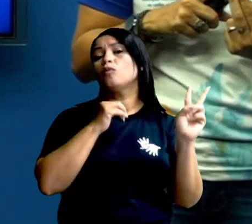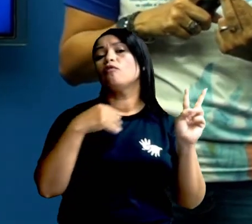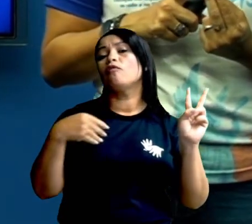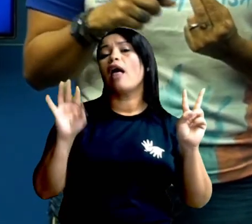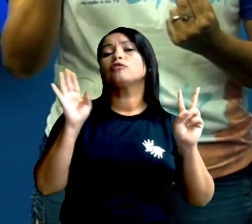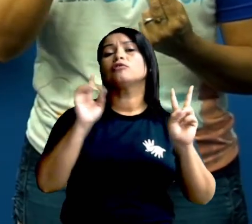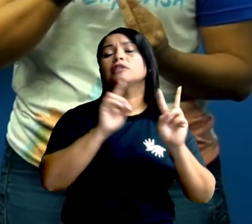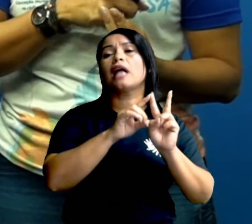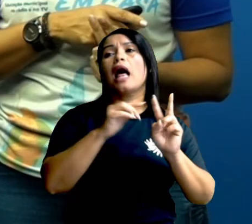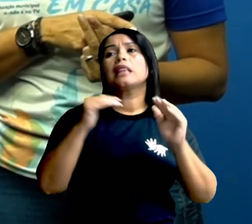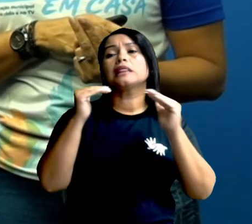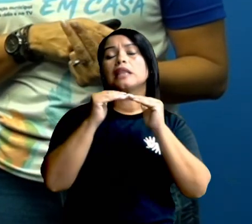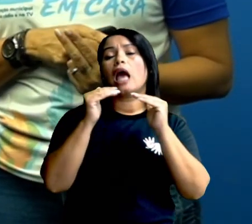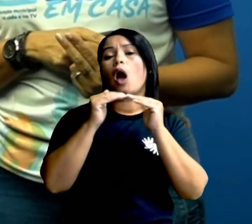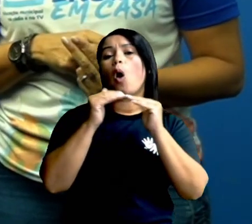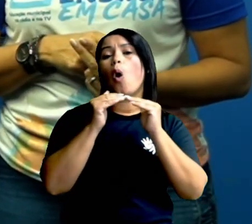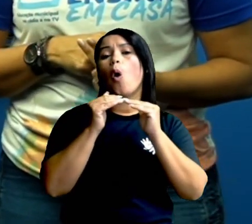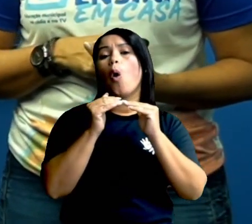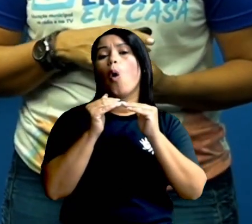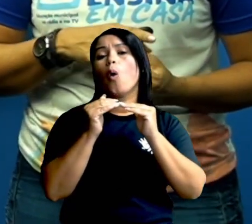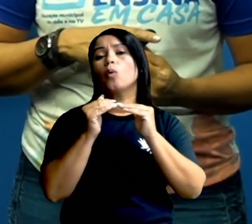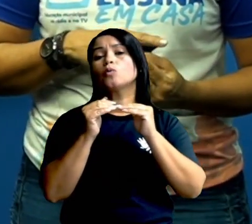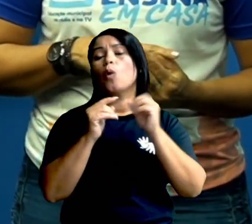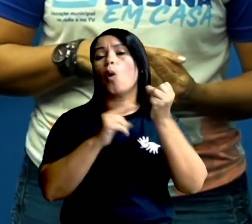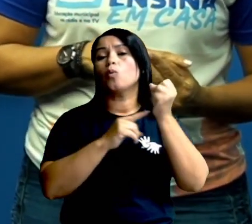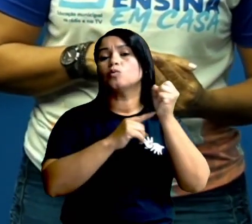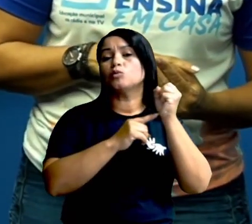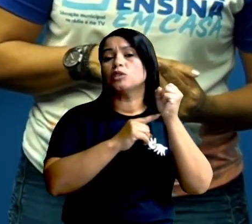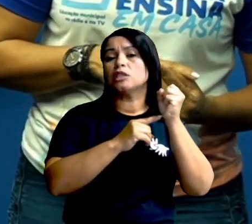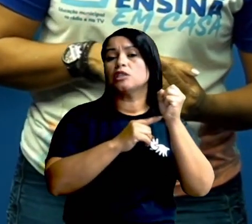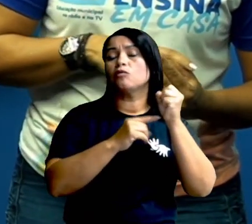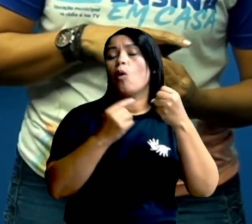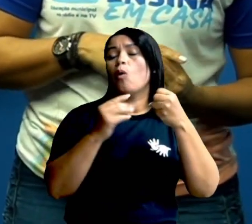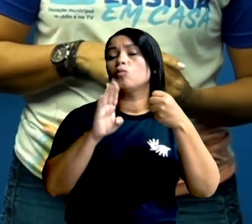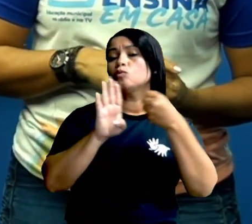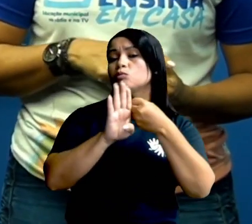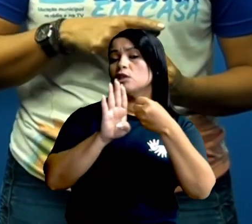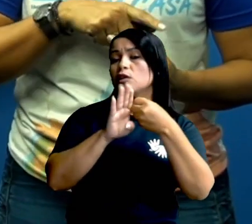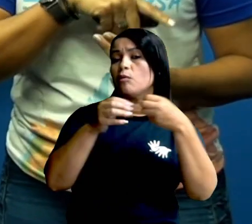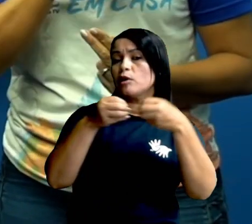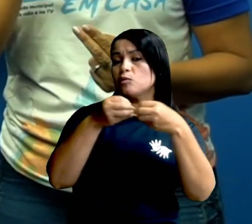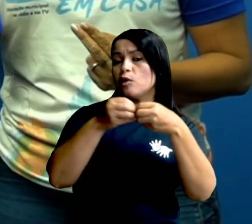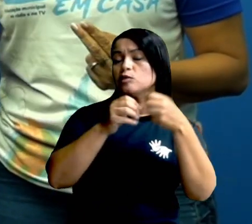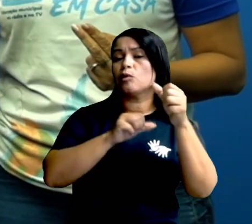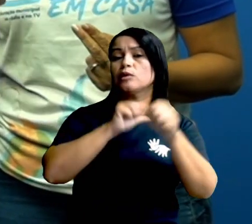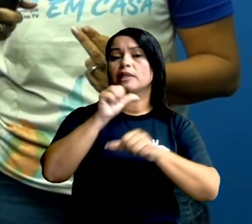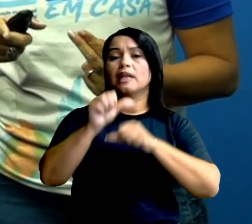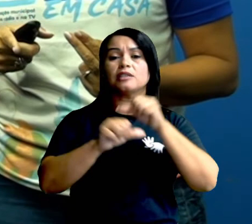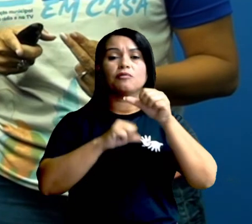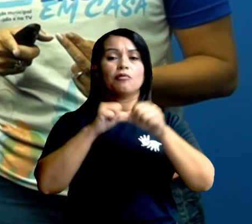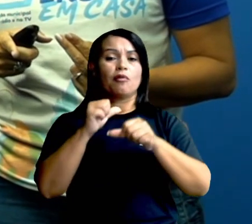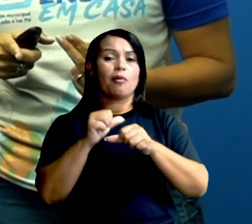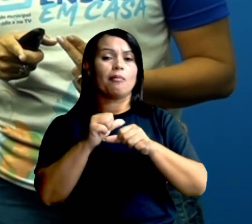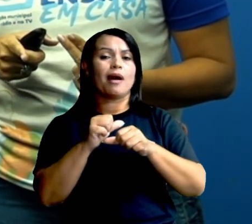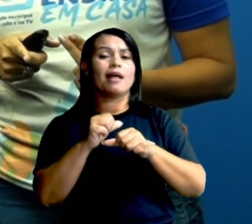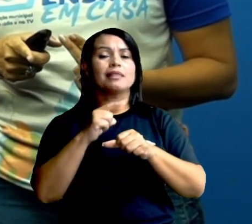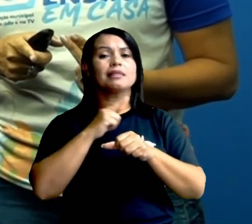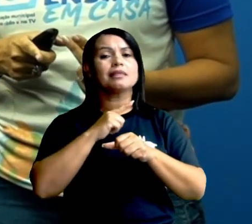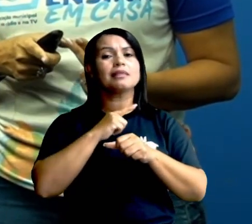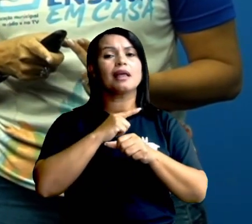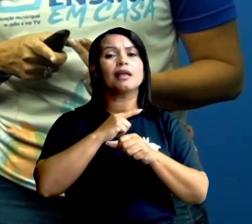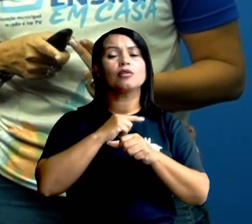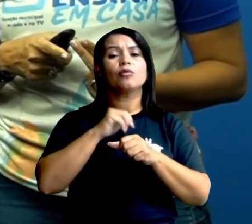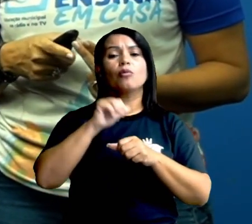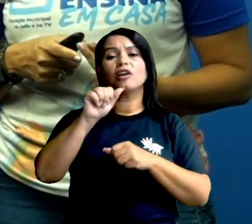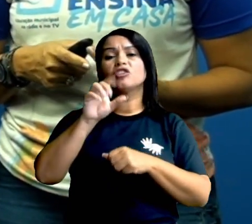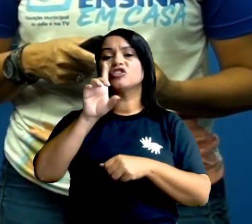flexionar de acordo com o último substantivo mais próximo ou transformar essa qualidade,